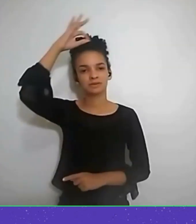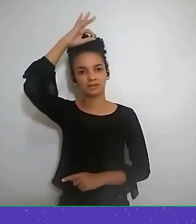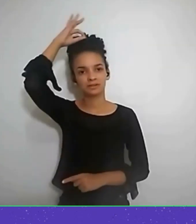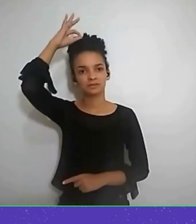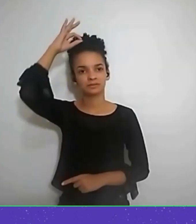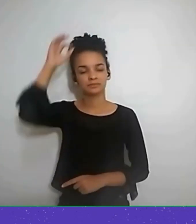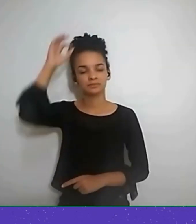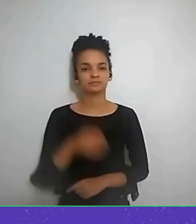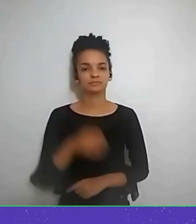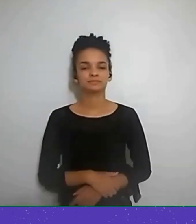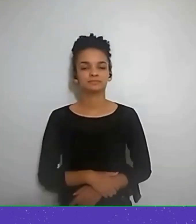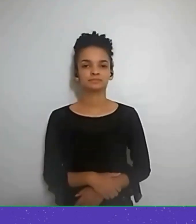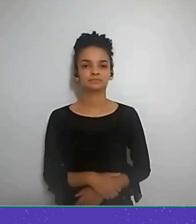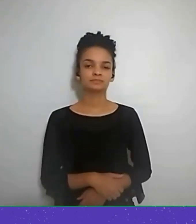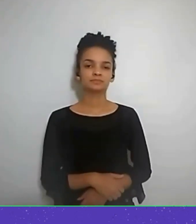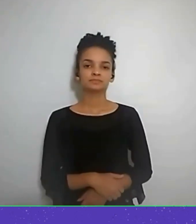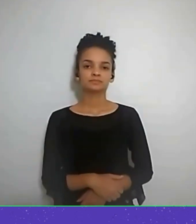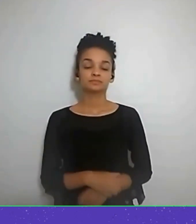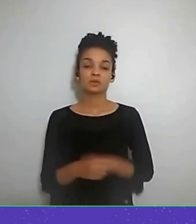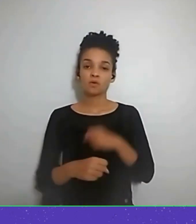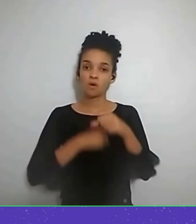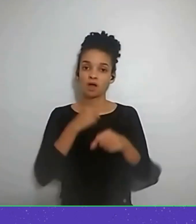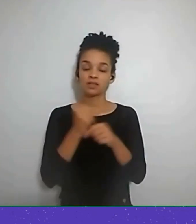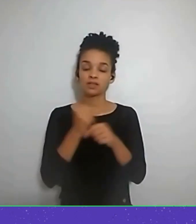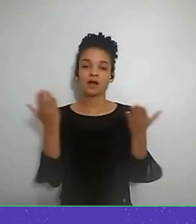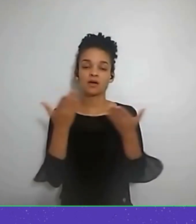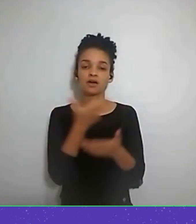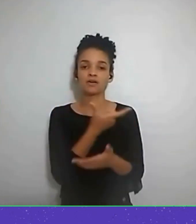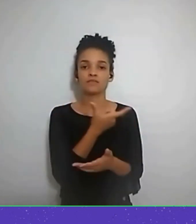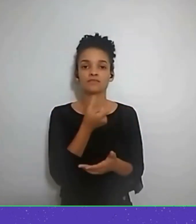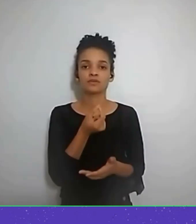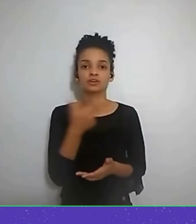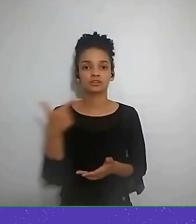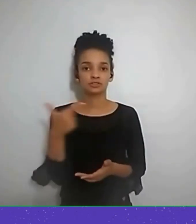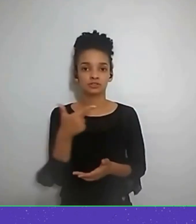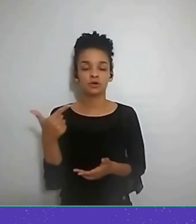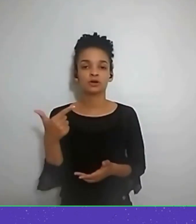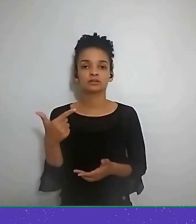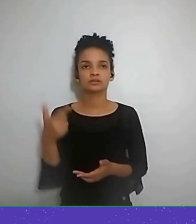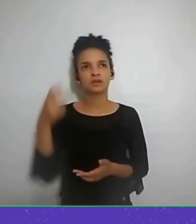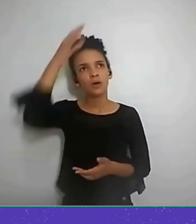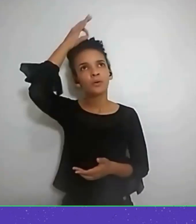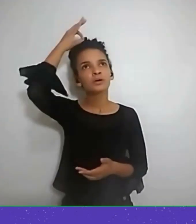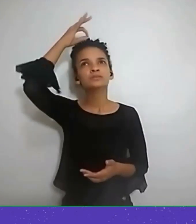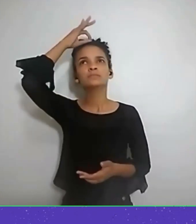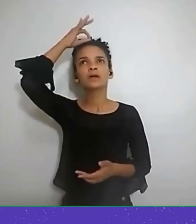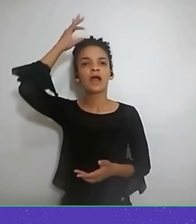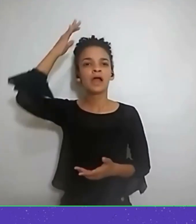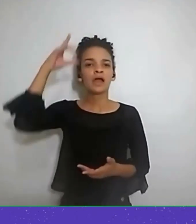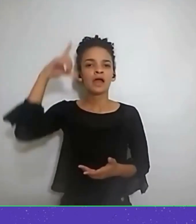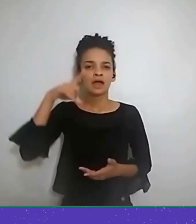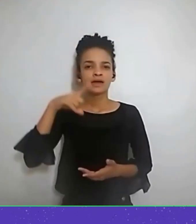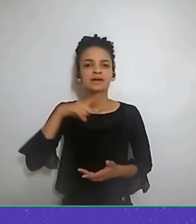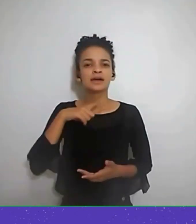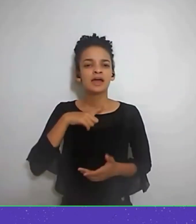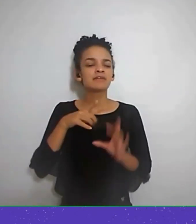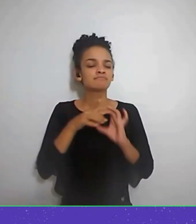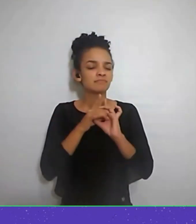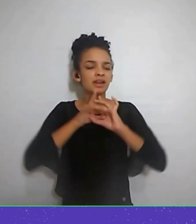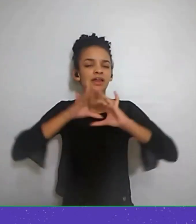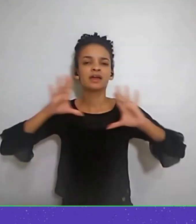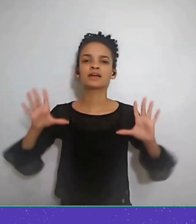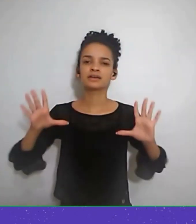Nesse ano de 2022, o Espírito tem que ter liberdade para soprar para onde quer. E para onde ele for, nós